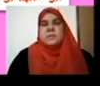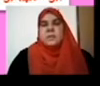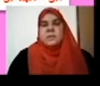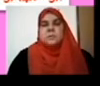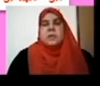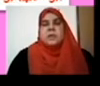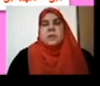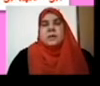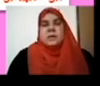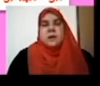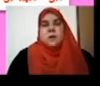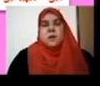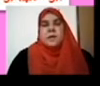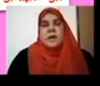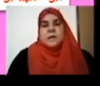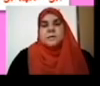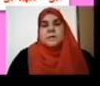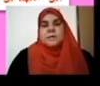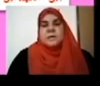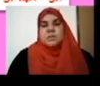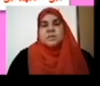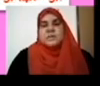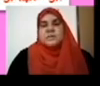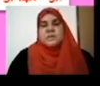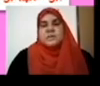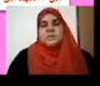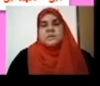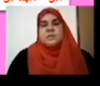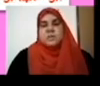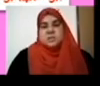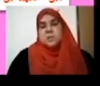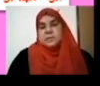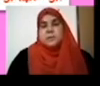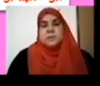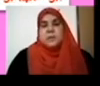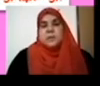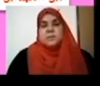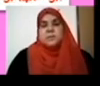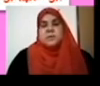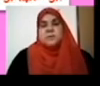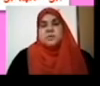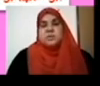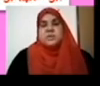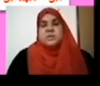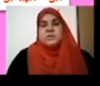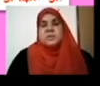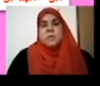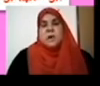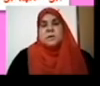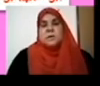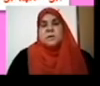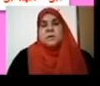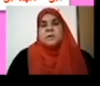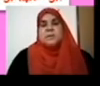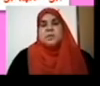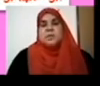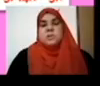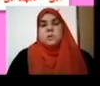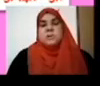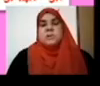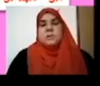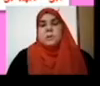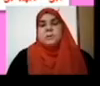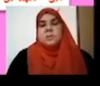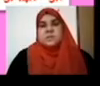dos dois elementos. Aqui, ó, qual que é a raiz quadrada de 16? X ao quadrado. Raiz quadrada de 16 é 4. Raiz quadrada de